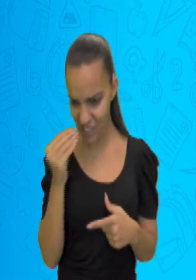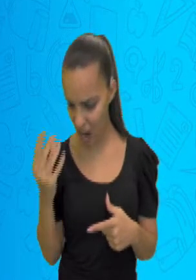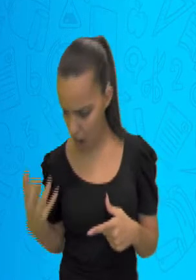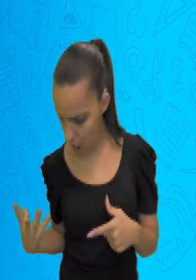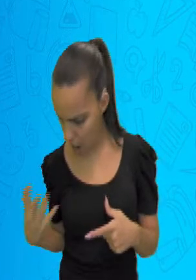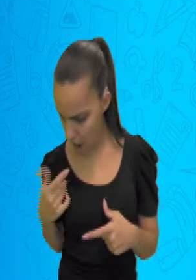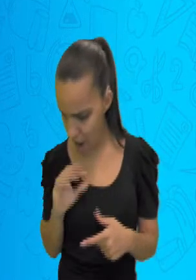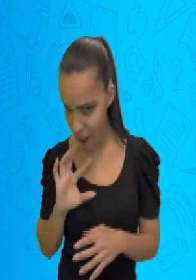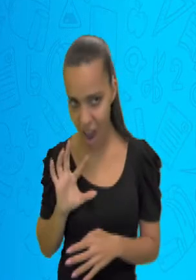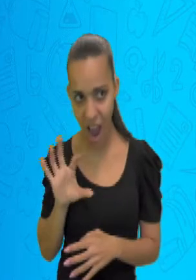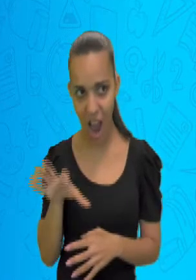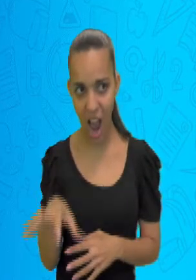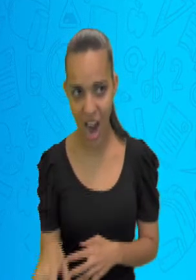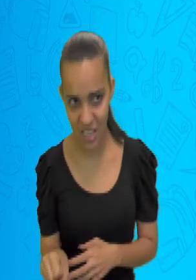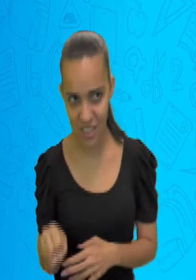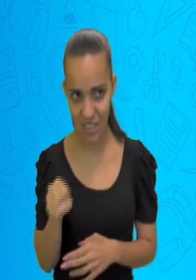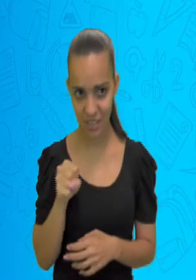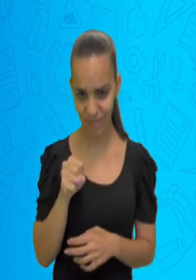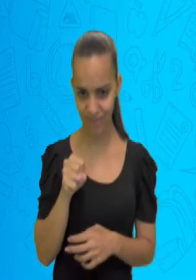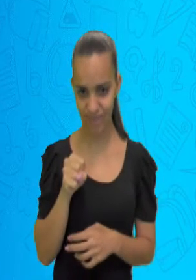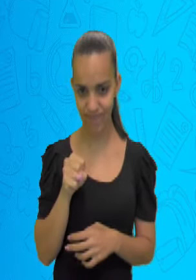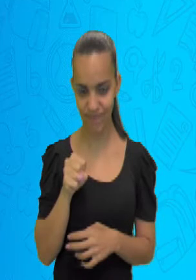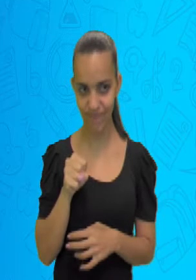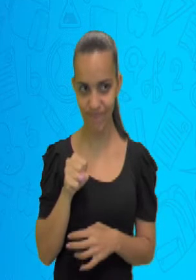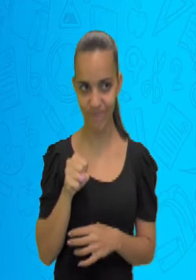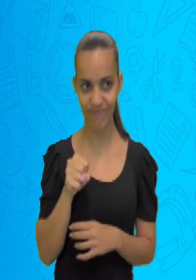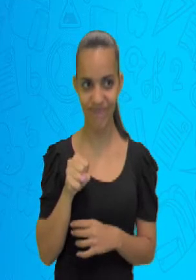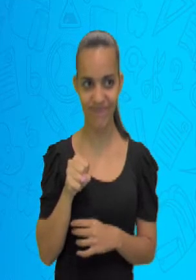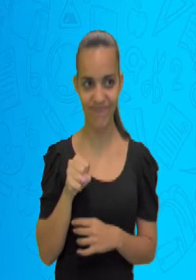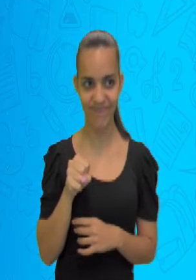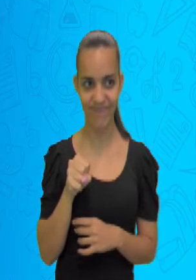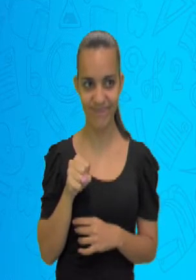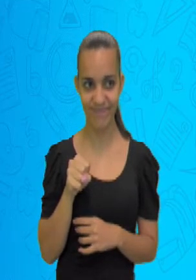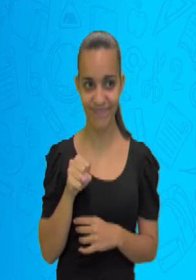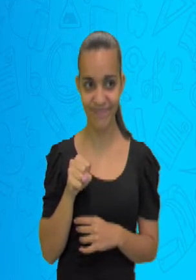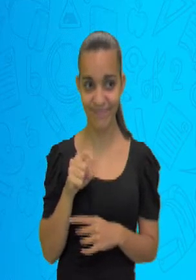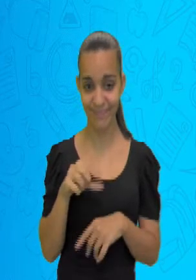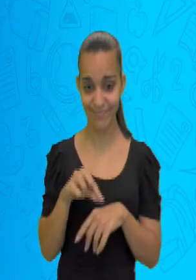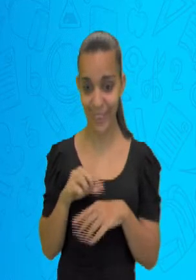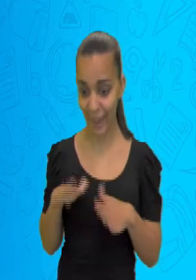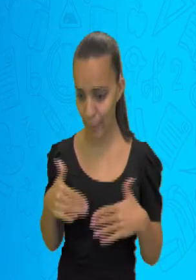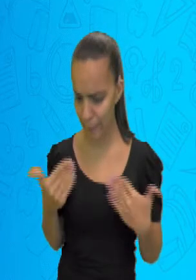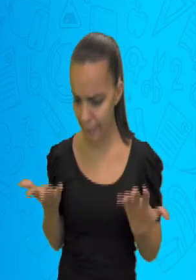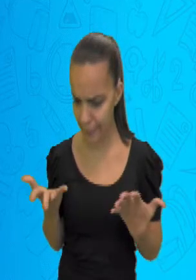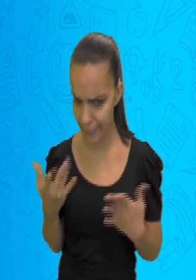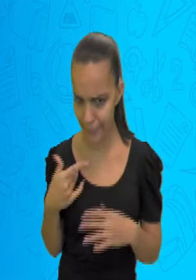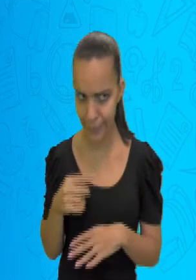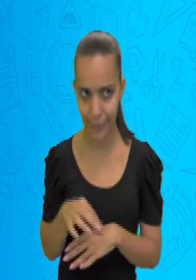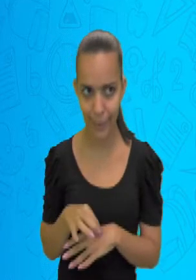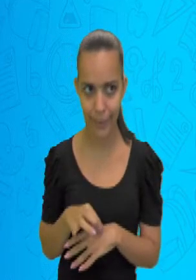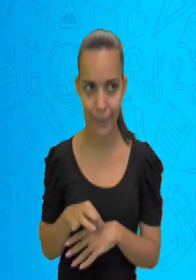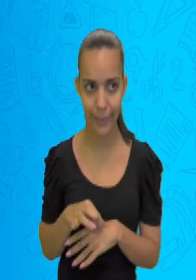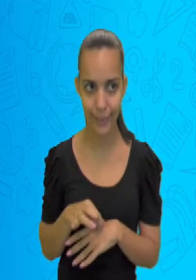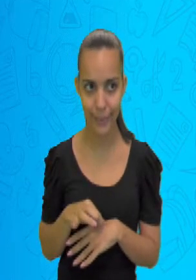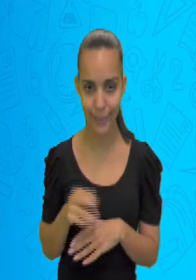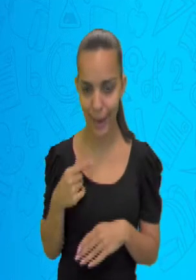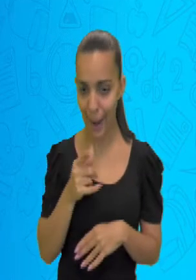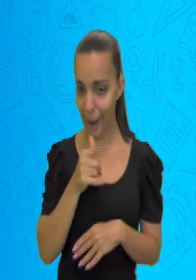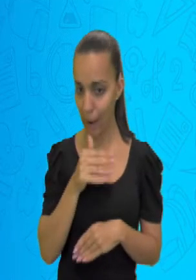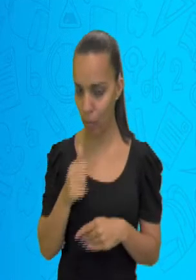carregava para apanhar o outro. O pedaço de carne caiu na água e se